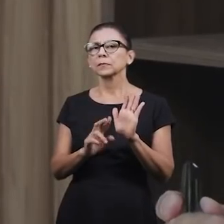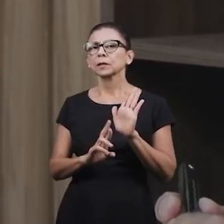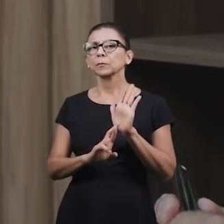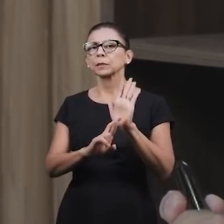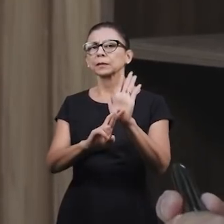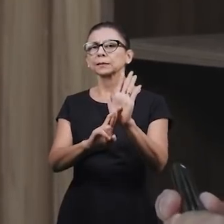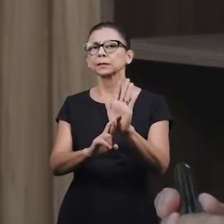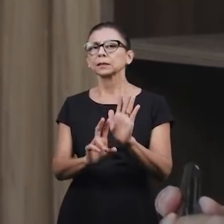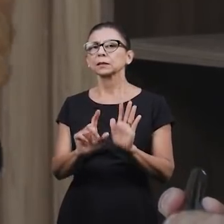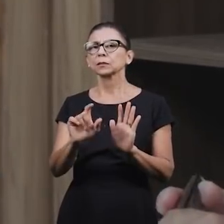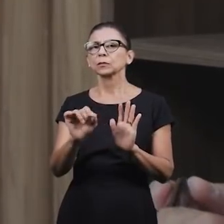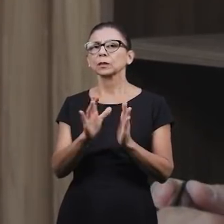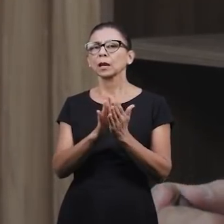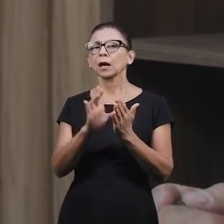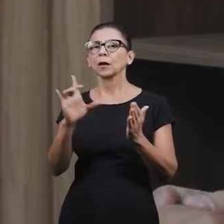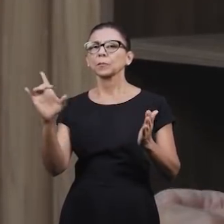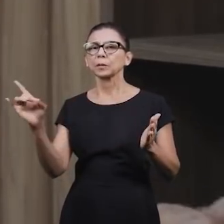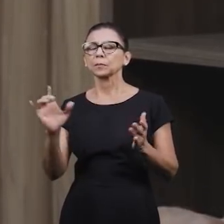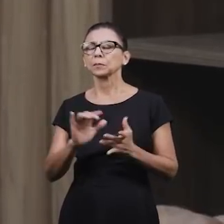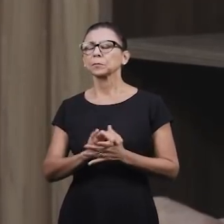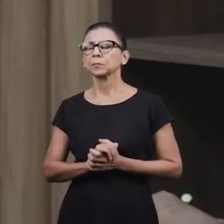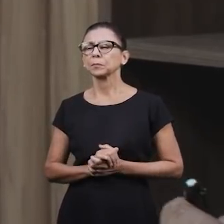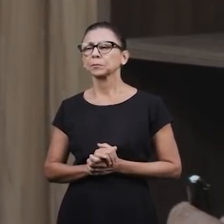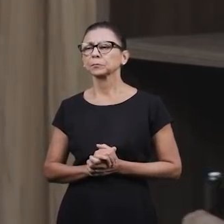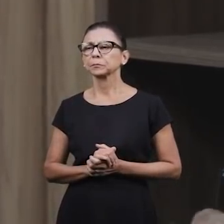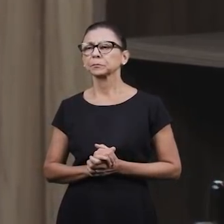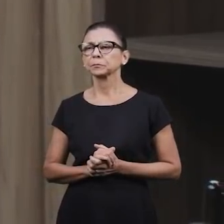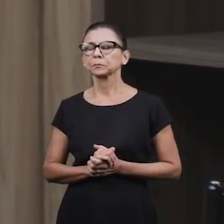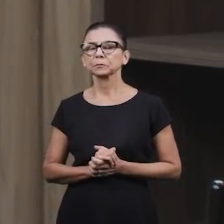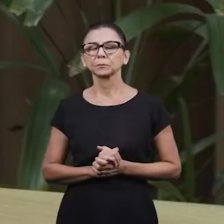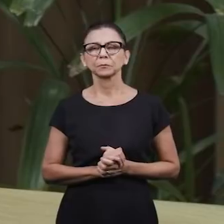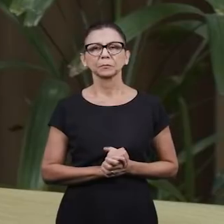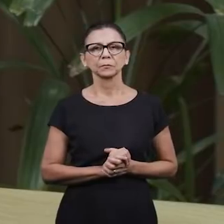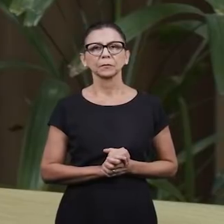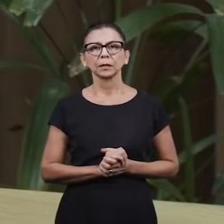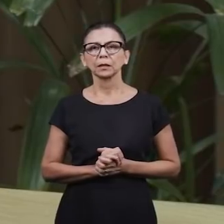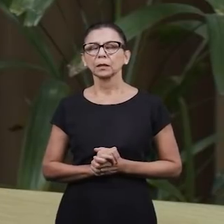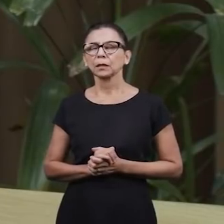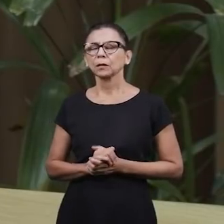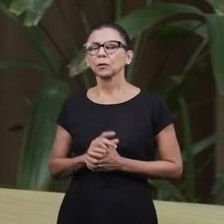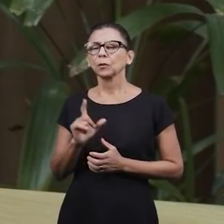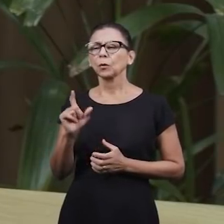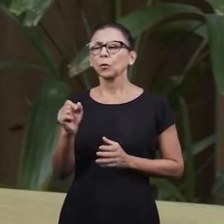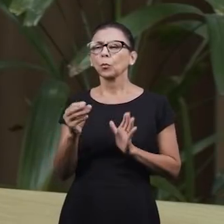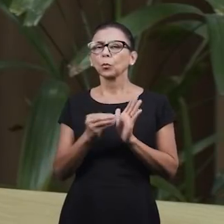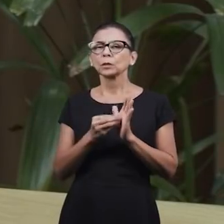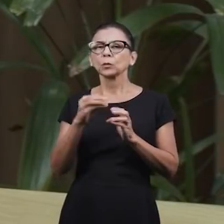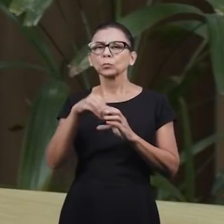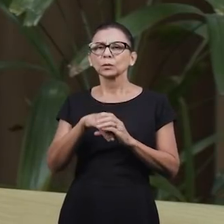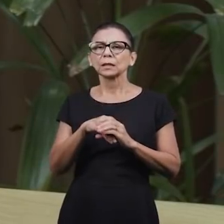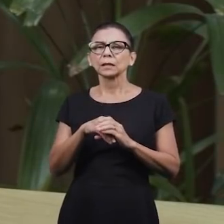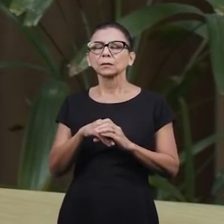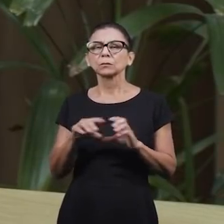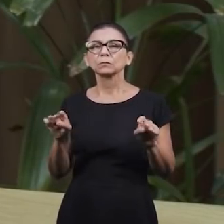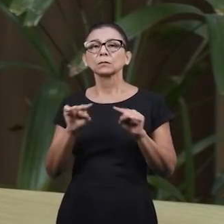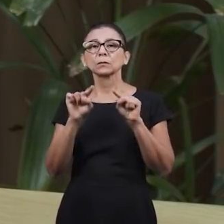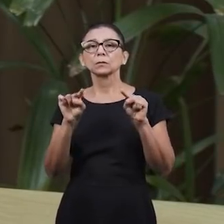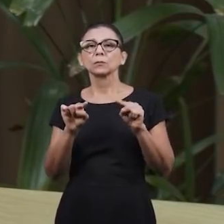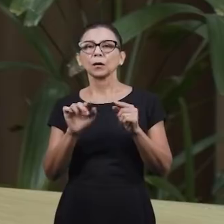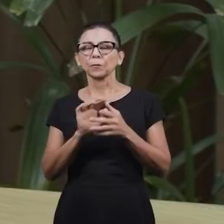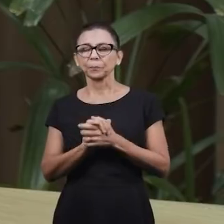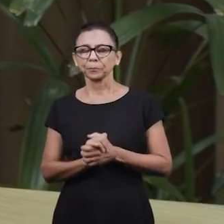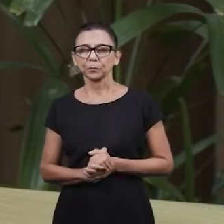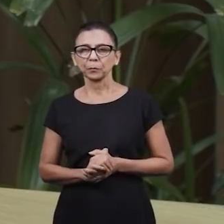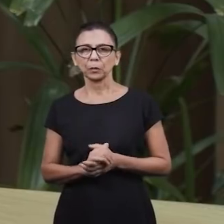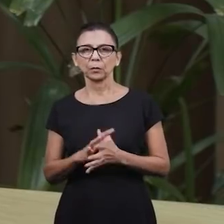viver aquilo que ela de fato traz? Olha, assim, para ser bem prático